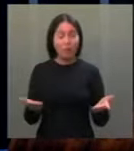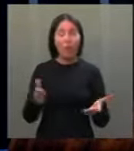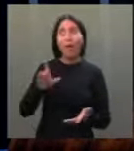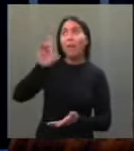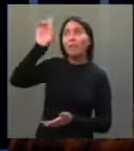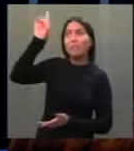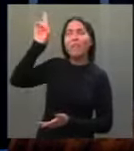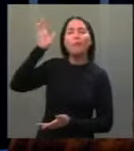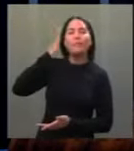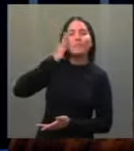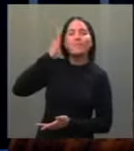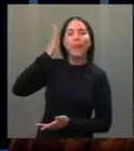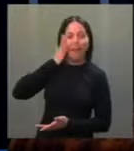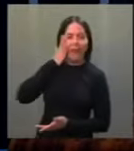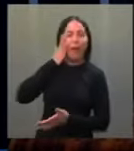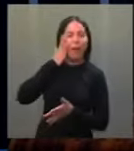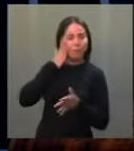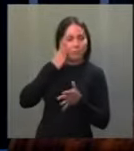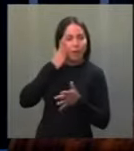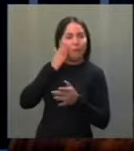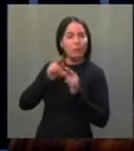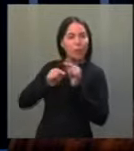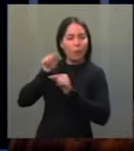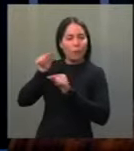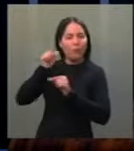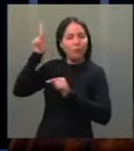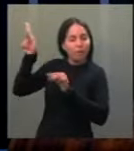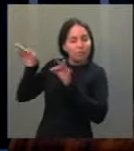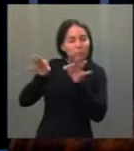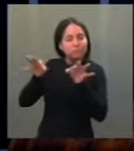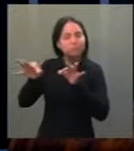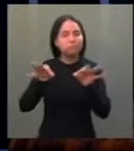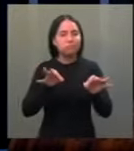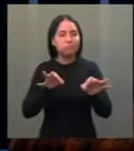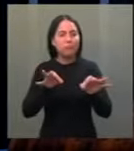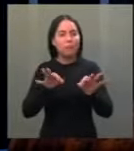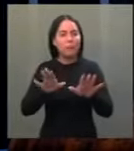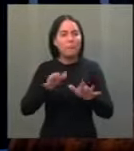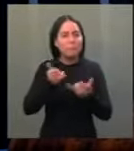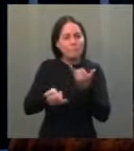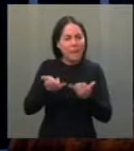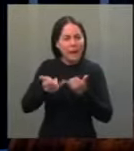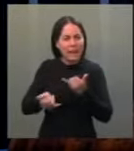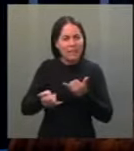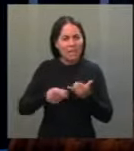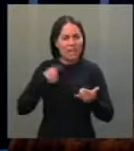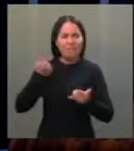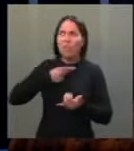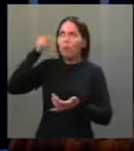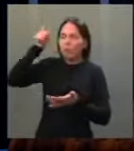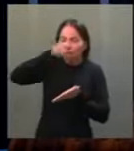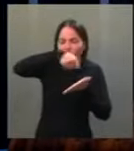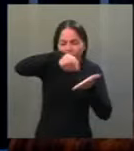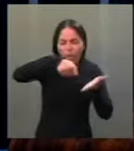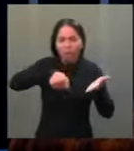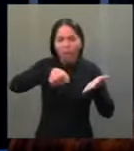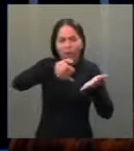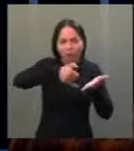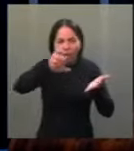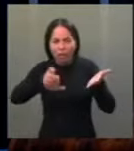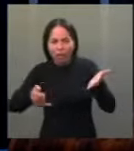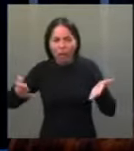escreve certo por linhas tortas, ou melhor, nós lemos torto às vezes, Ele fez com que